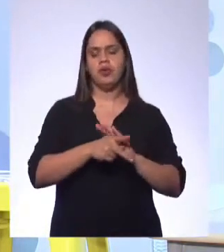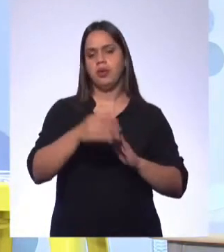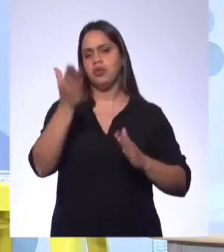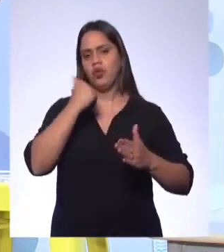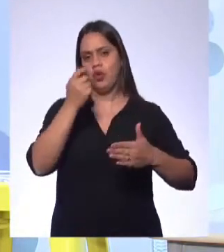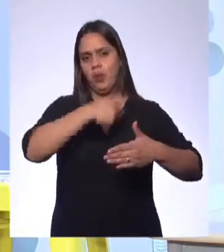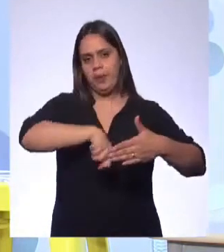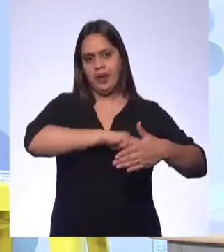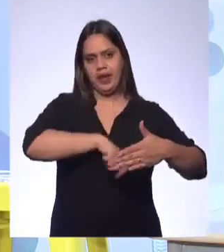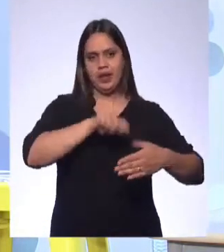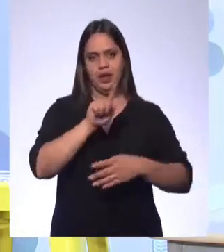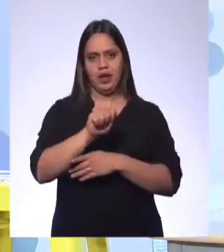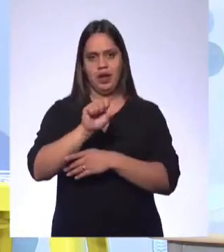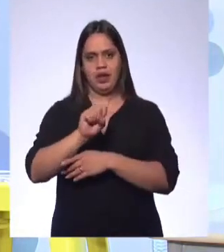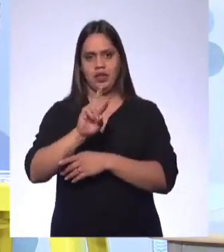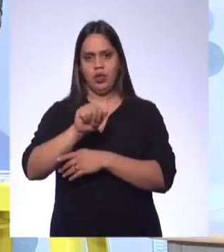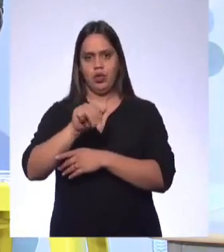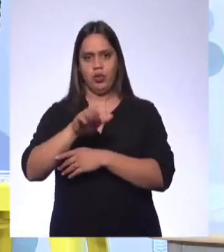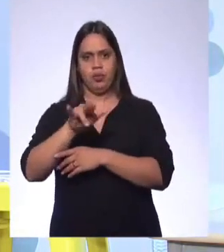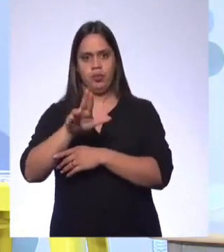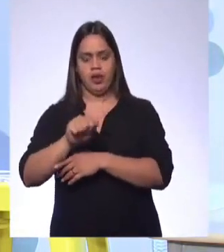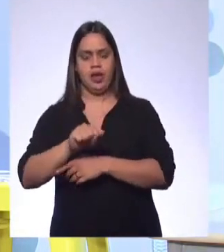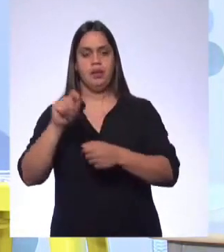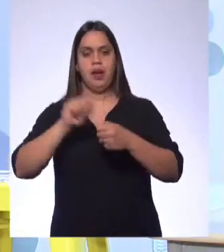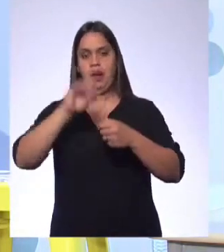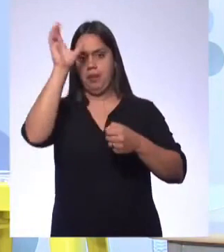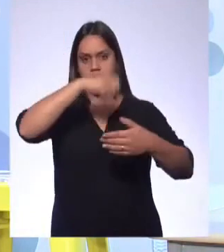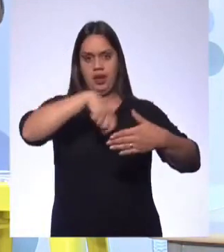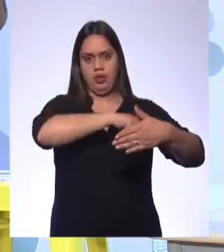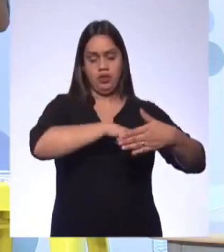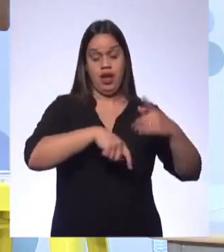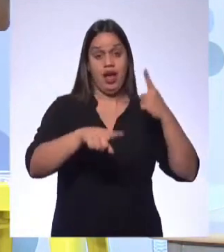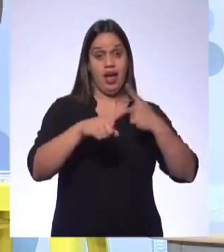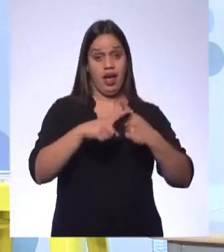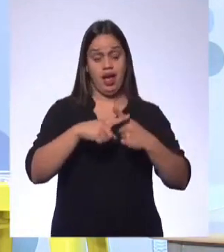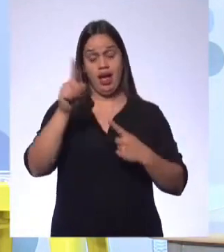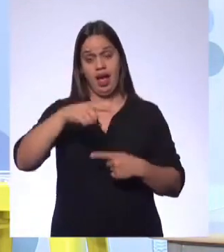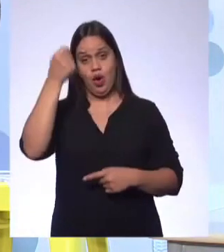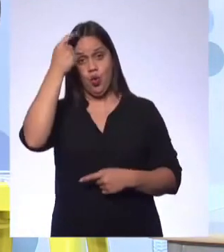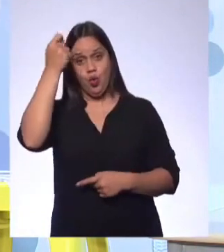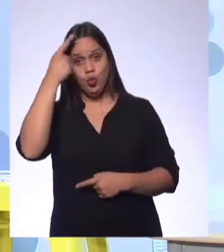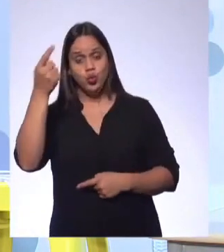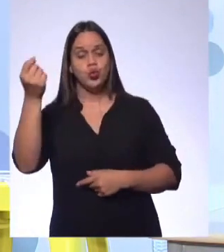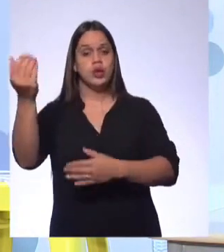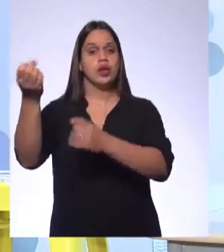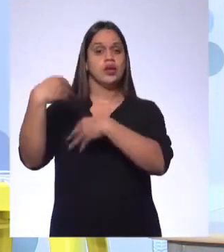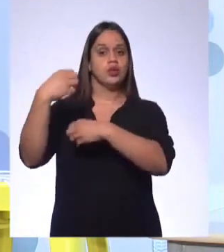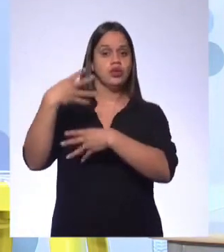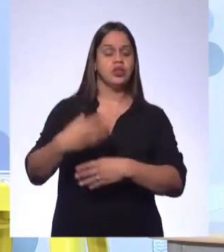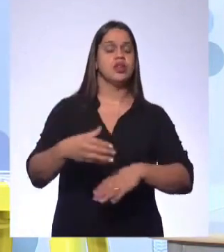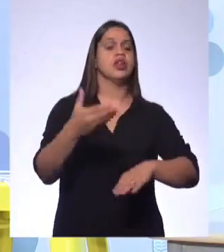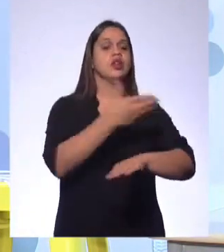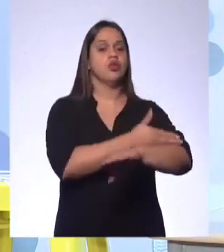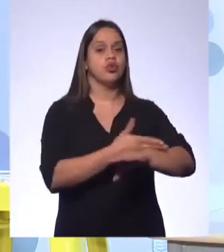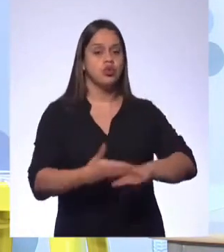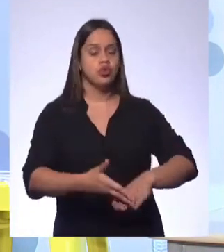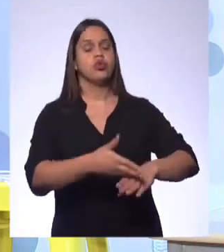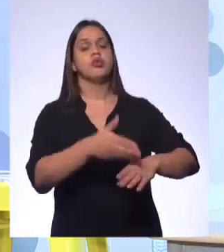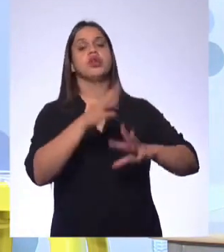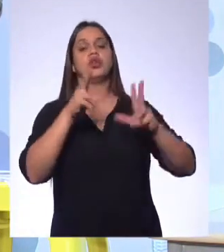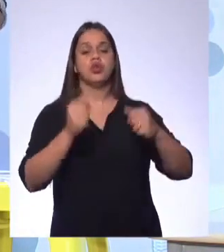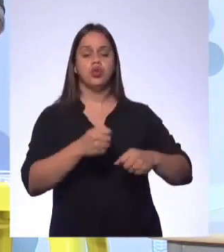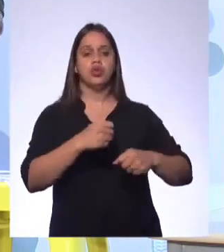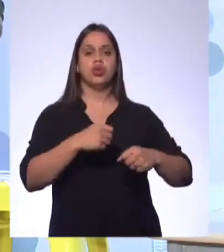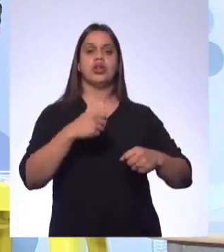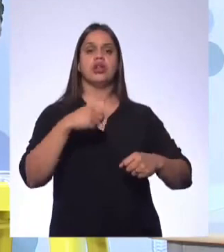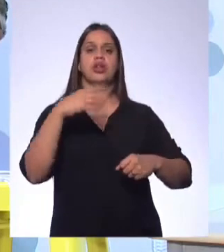gastronomia para aprendermos a cozinhar. É a nossa cultura, são os nossos hábitos, os nossos costumes culturais que nos